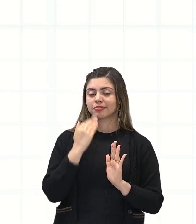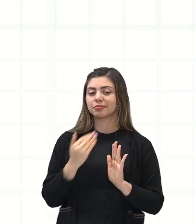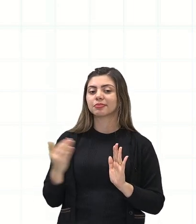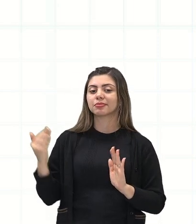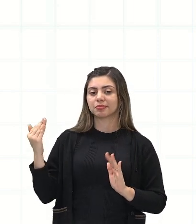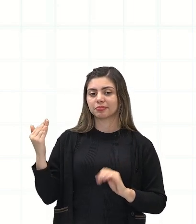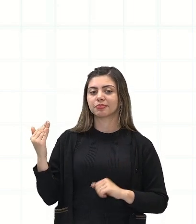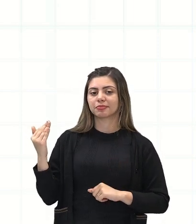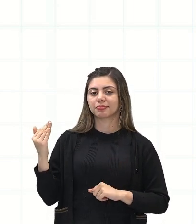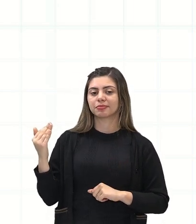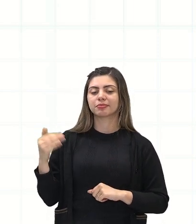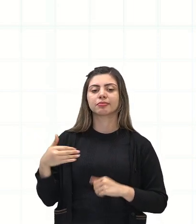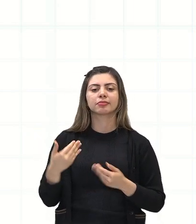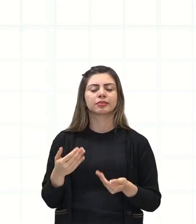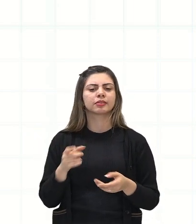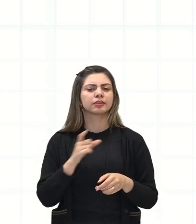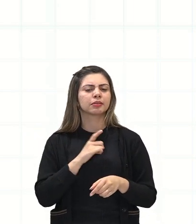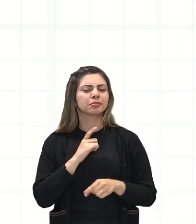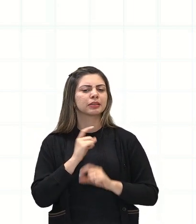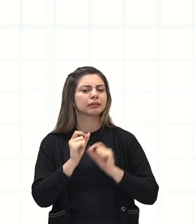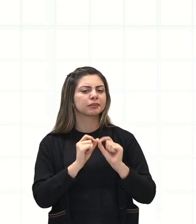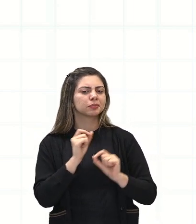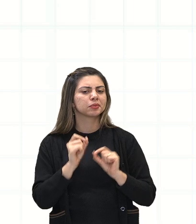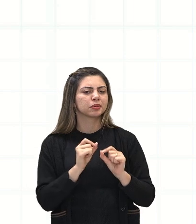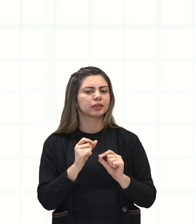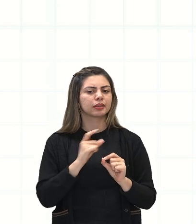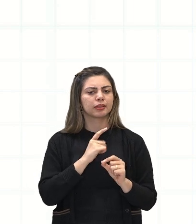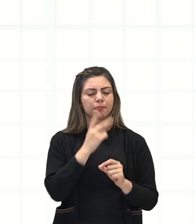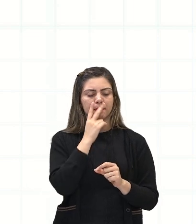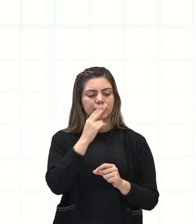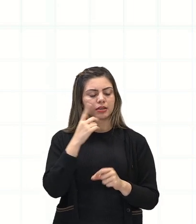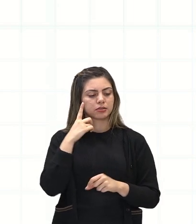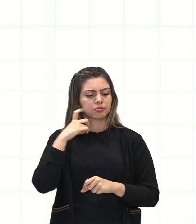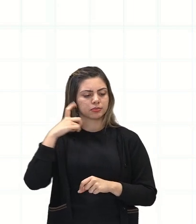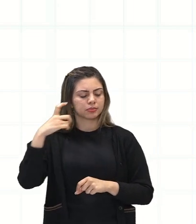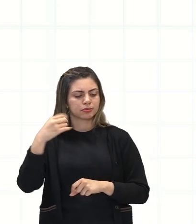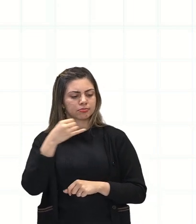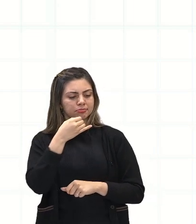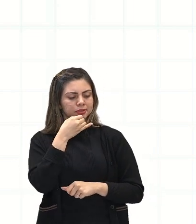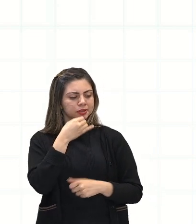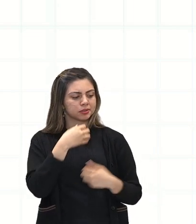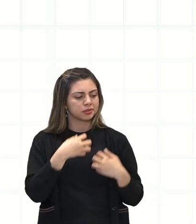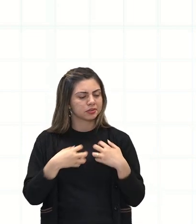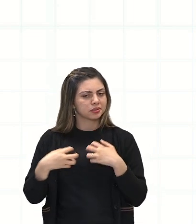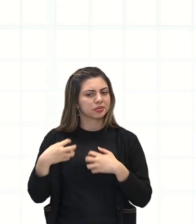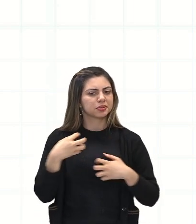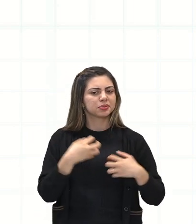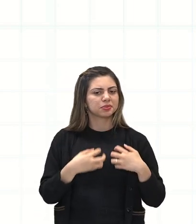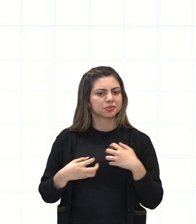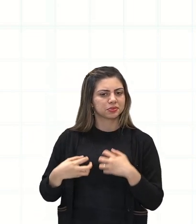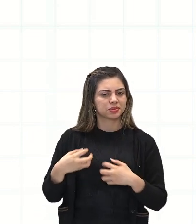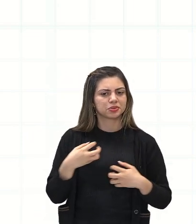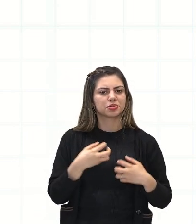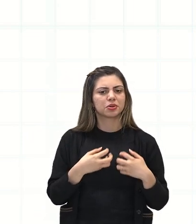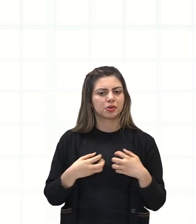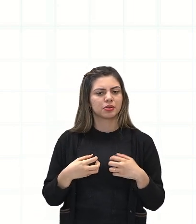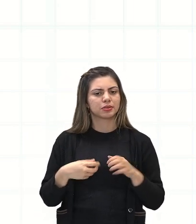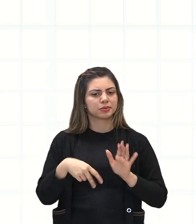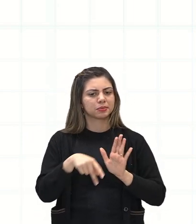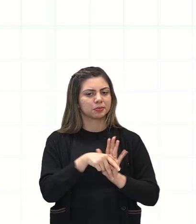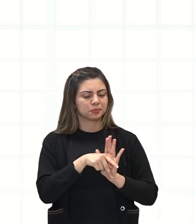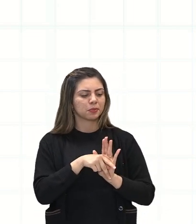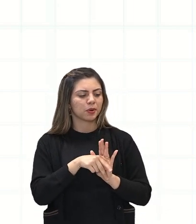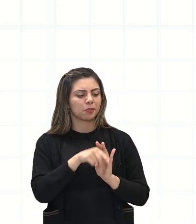noturnos, suspiradas mágoas, mágoas amargas e melancolias, no sussurro monótono das